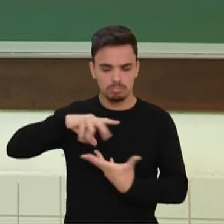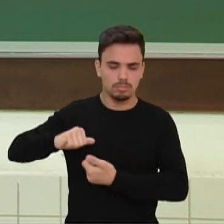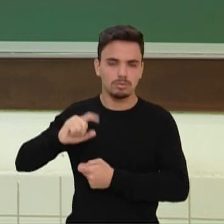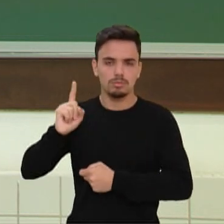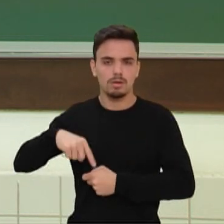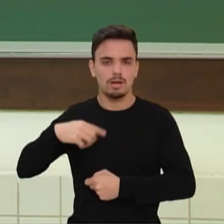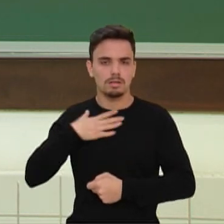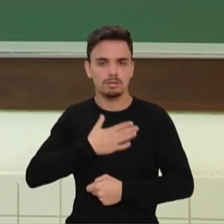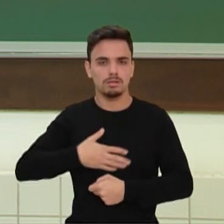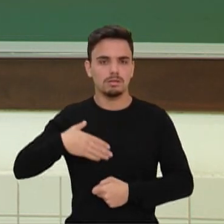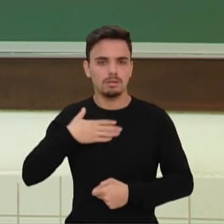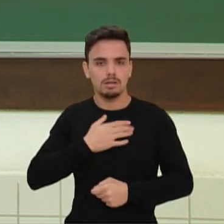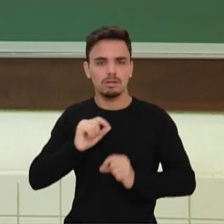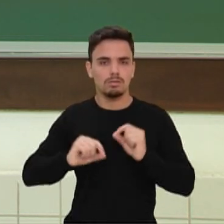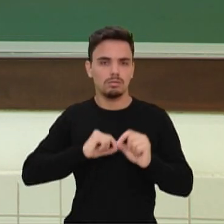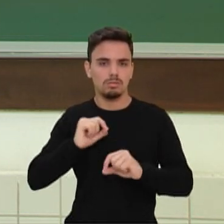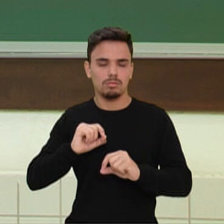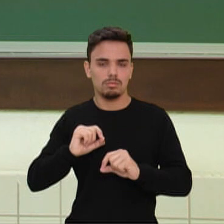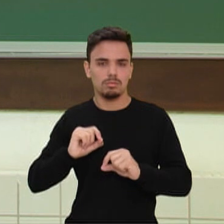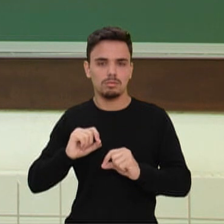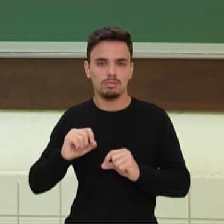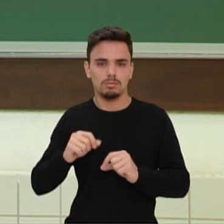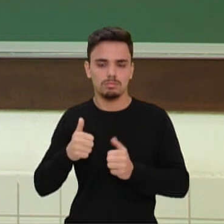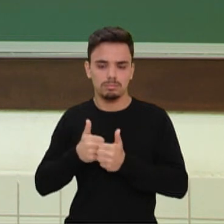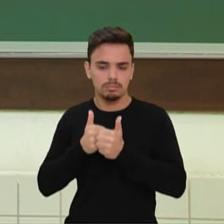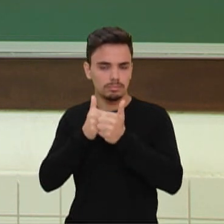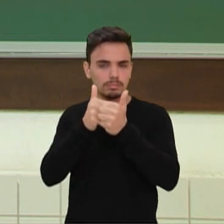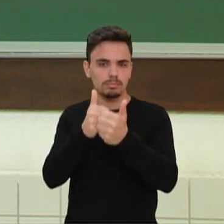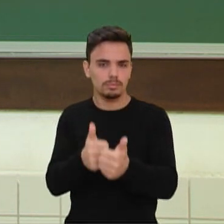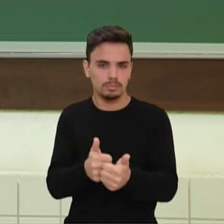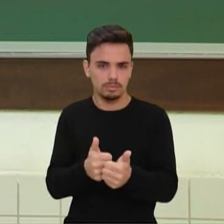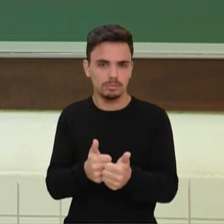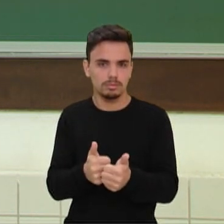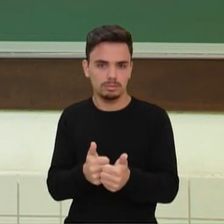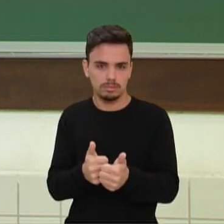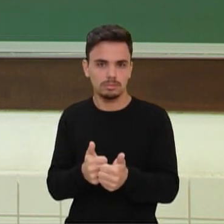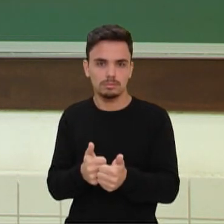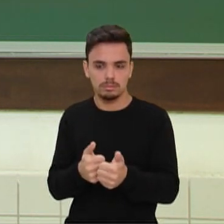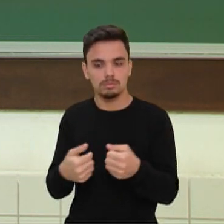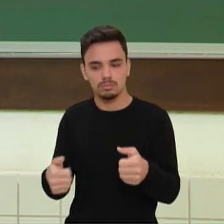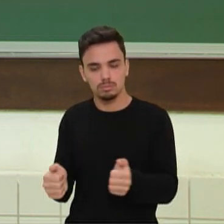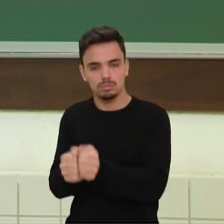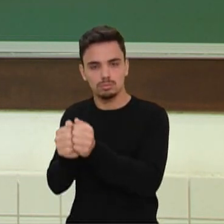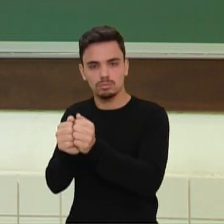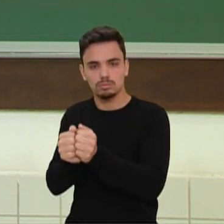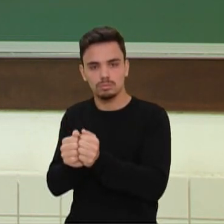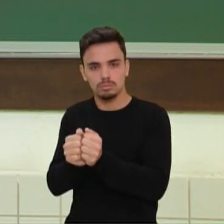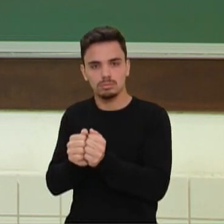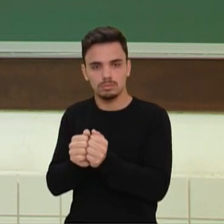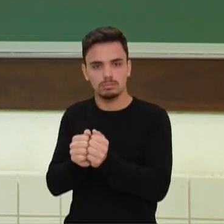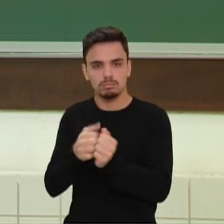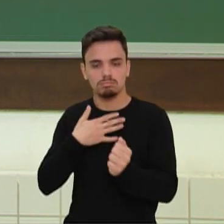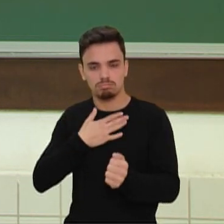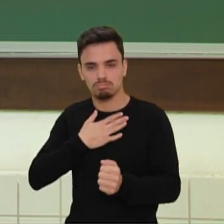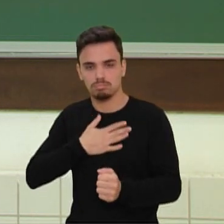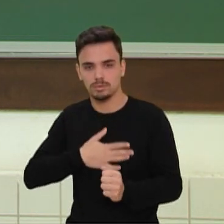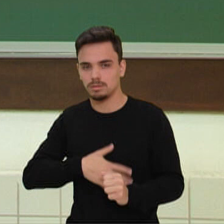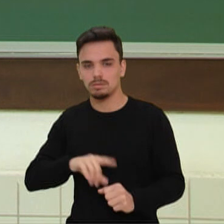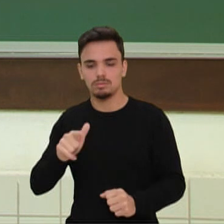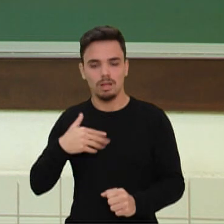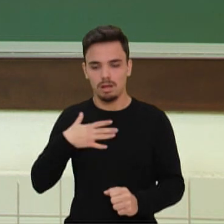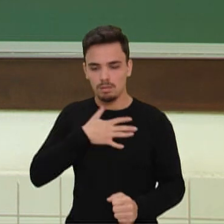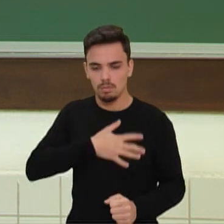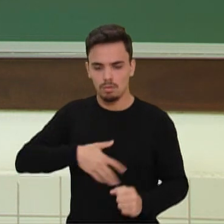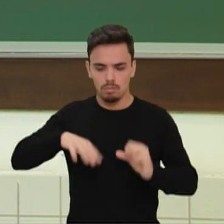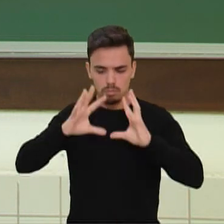são satisfações geralmente acompanhadas de alguma medida de desprazer. A gente não consegue ter uma satisfação plena,